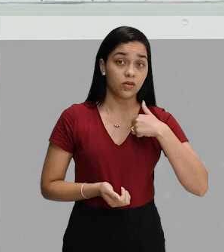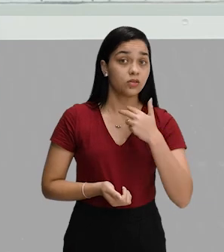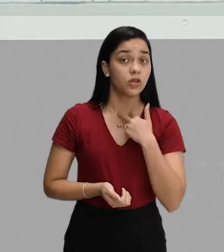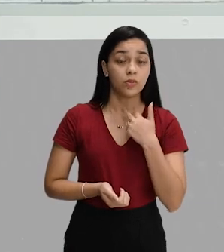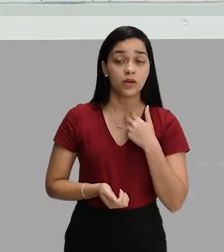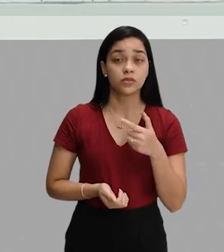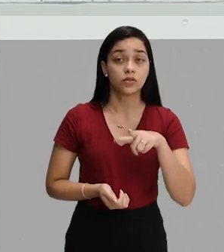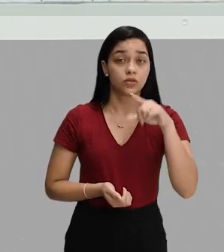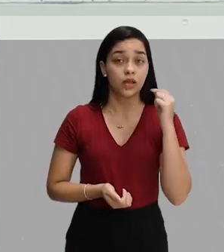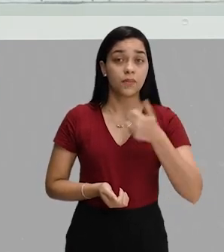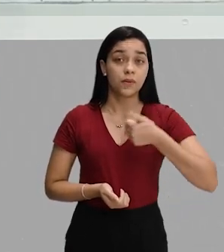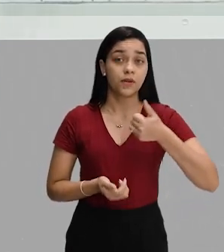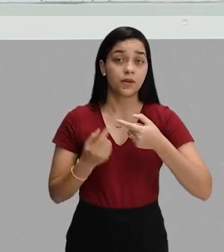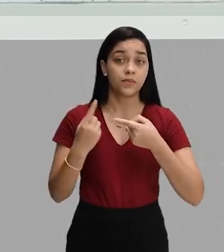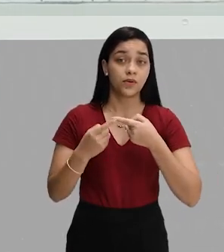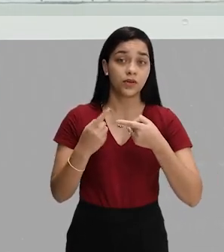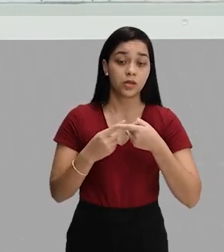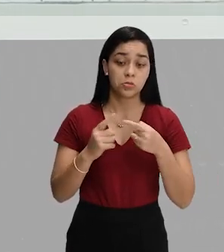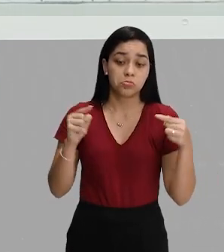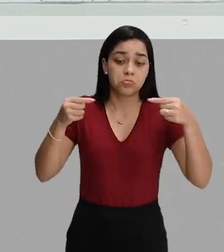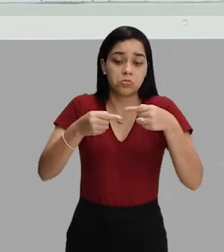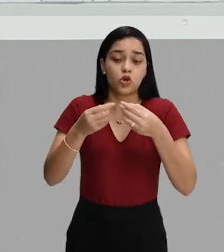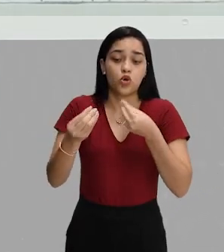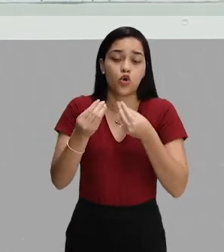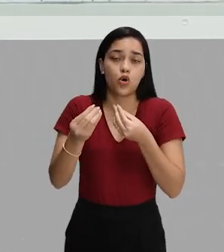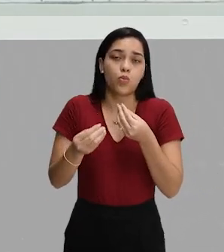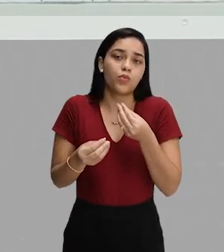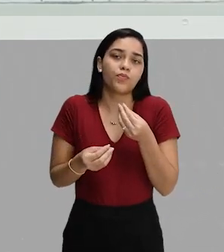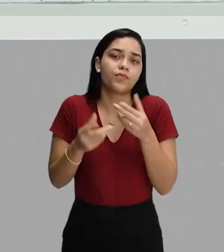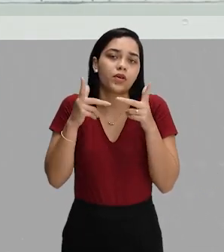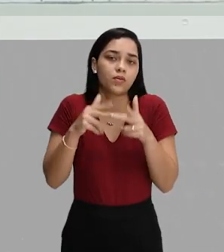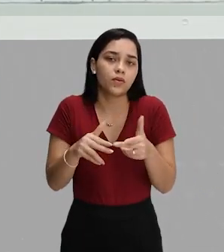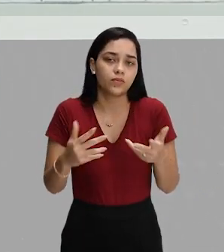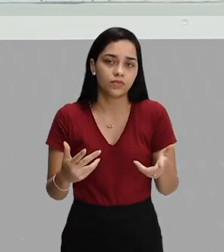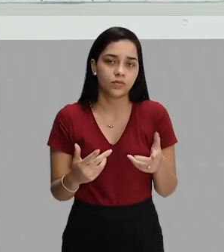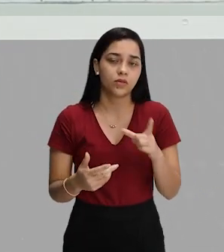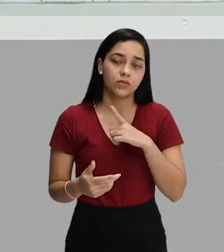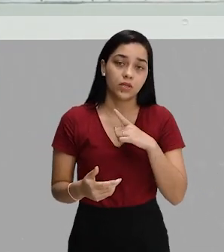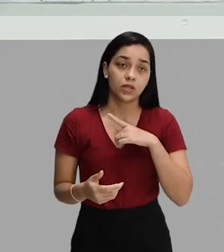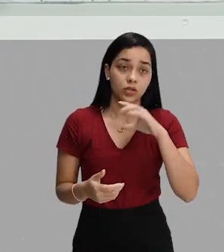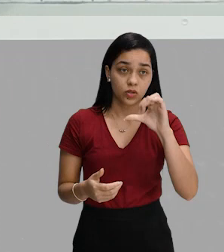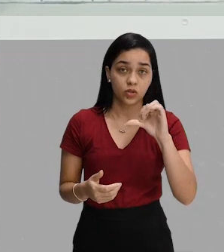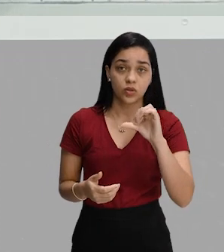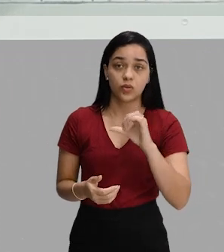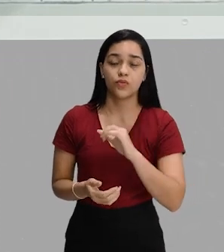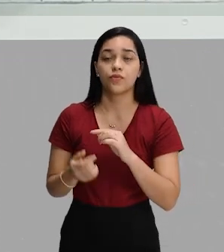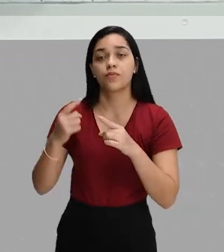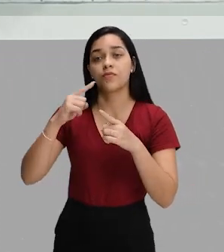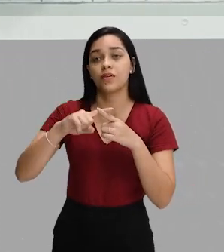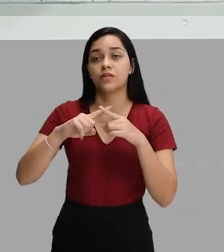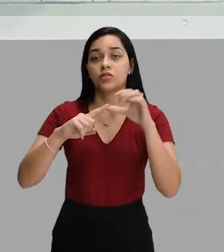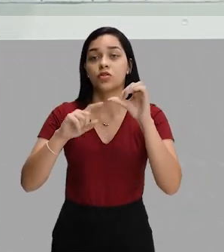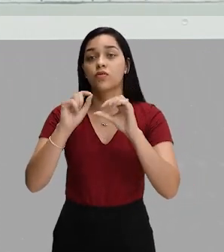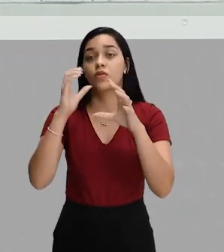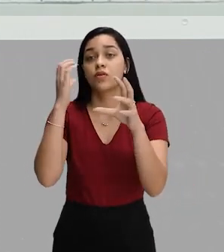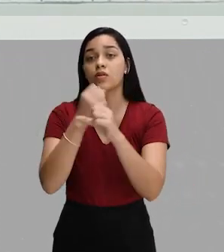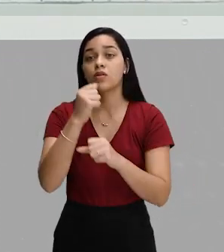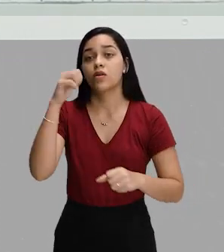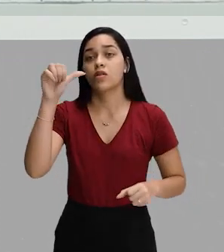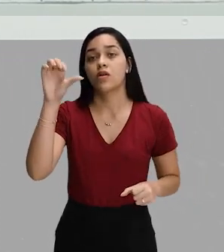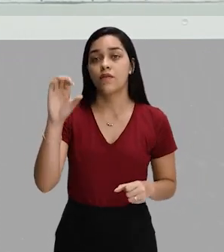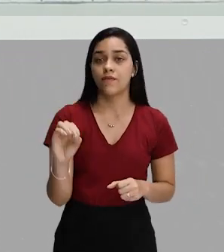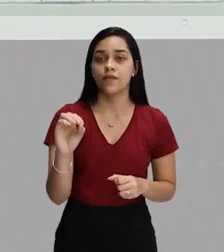mais escolher a primeira porque a equipe não joga contra ela mesma. Então, eu não tenho mais 10, tenho 9. 10 vezes 9 dá o quê?